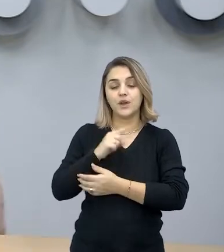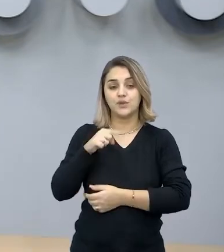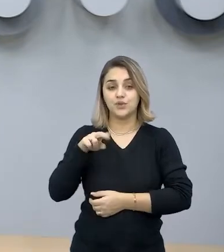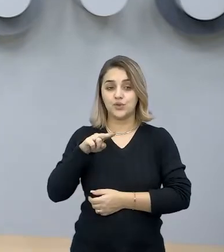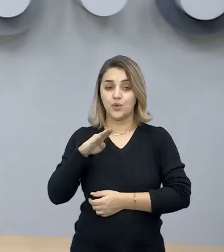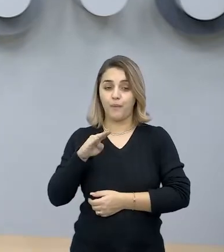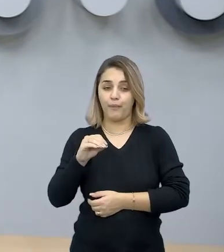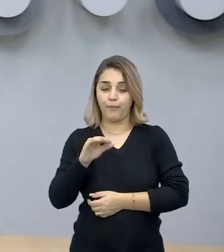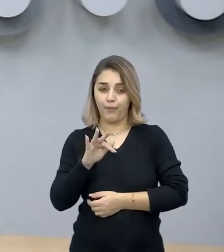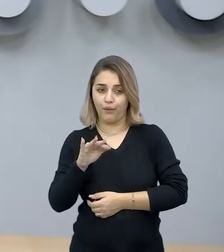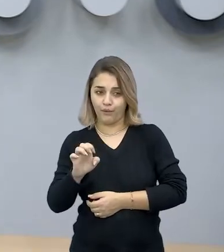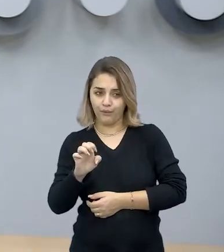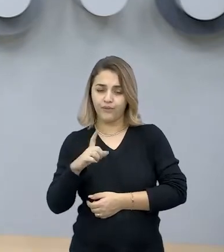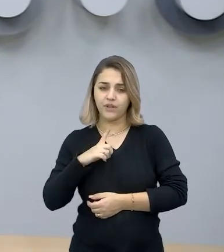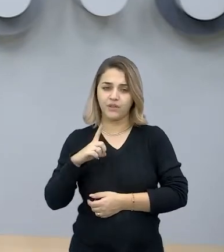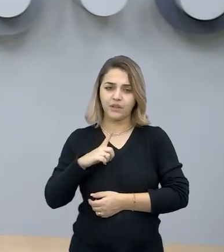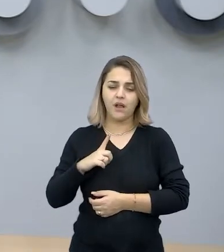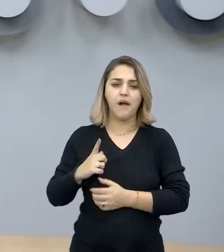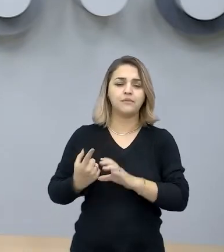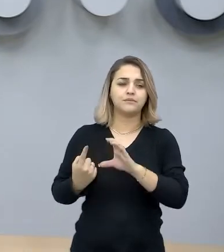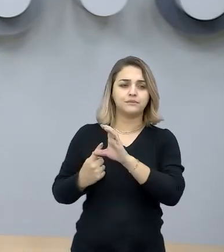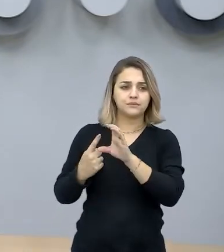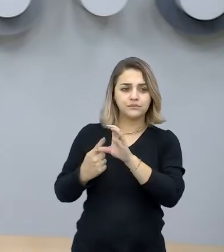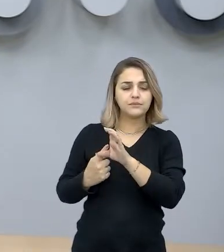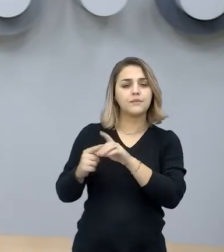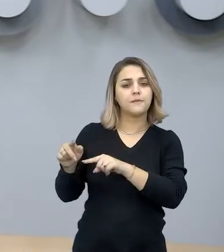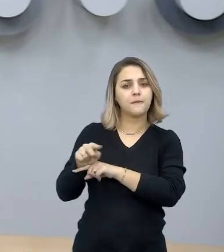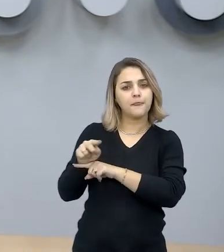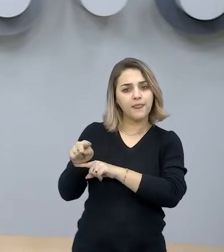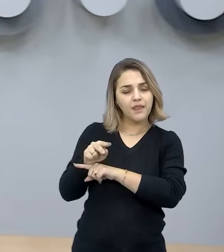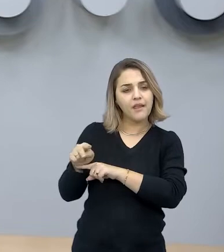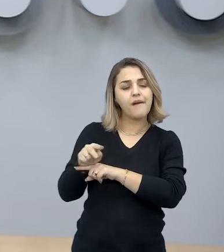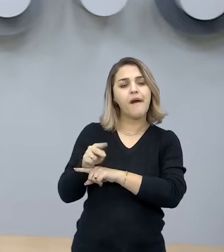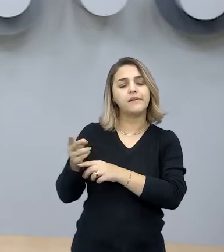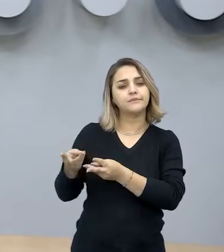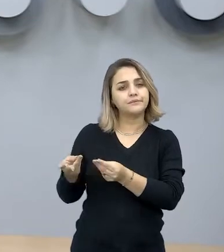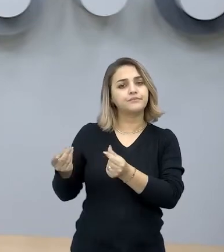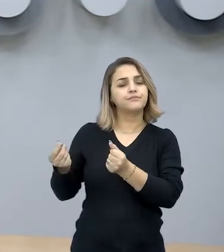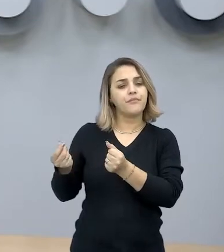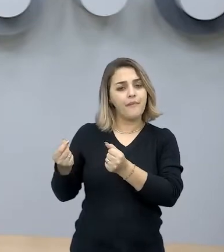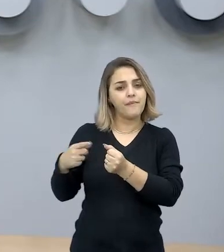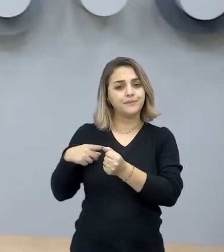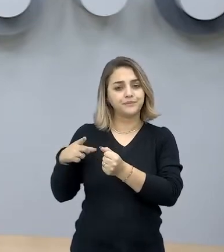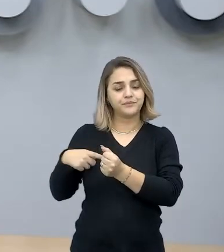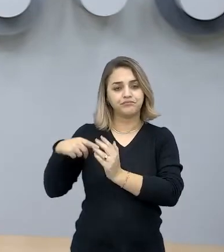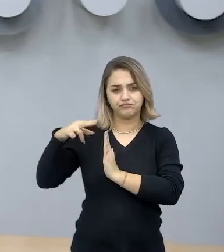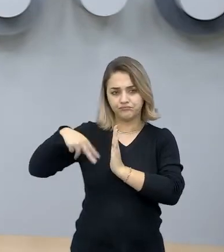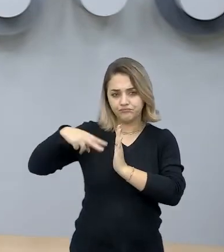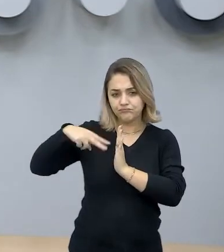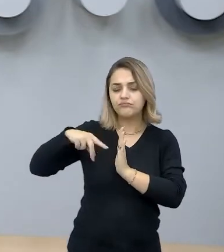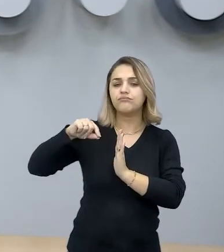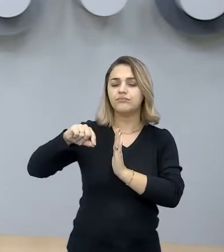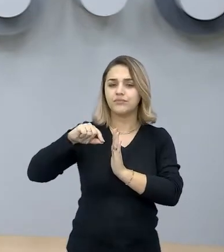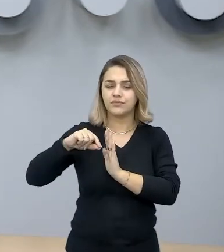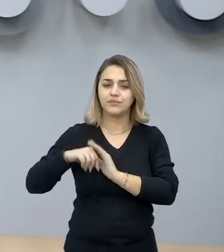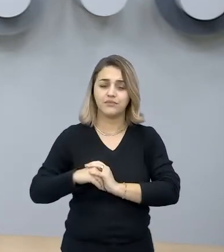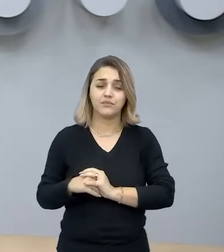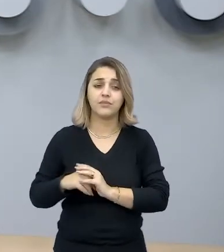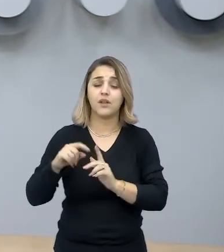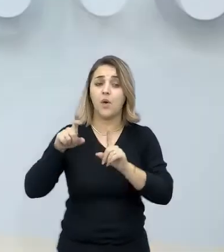de Vigilância e Perspectivas para uma Civilização de Informação, em que a gente lê assim, ó: o